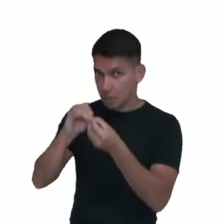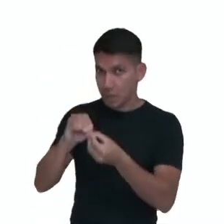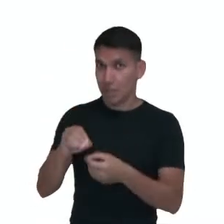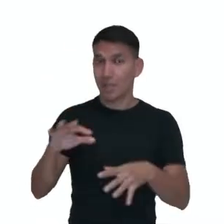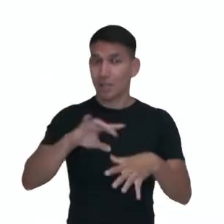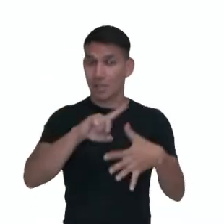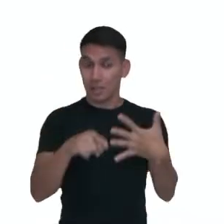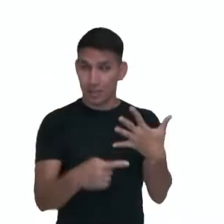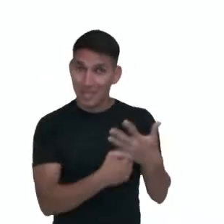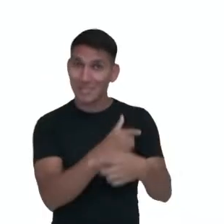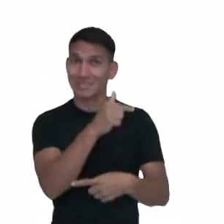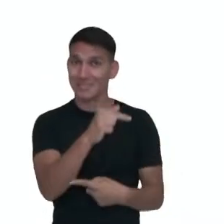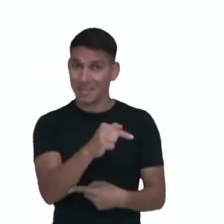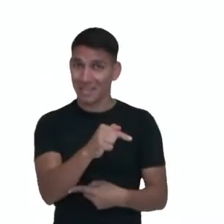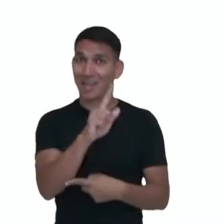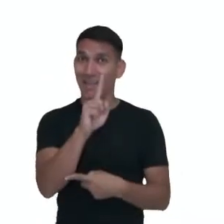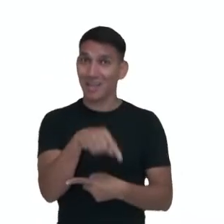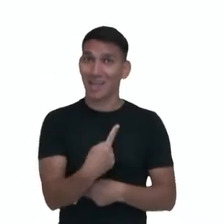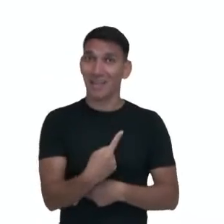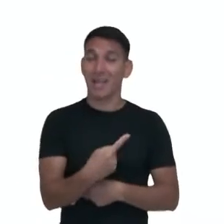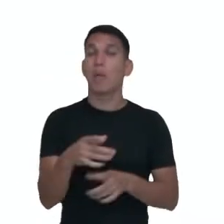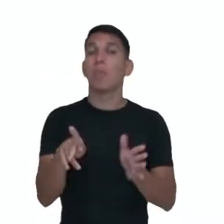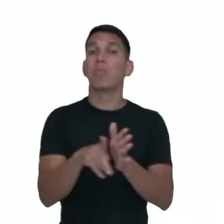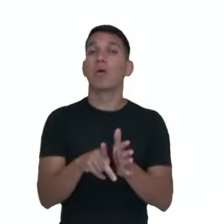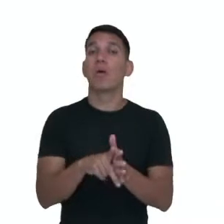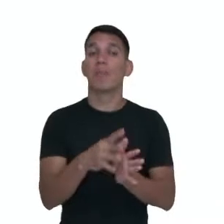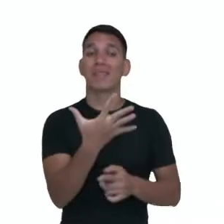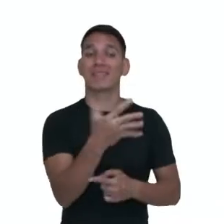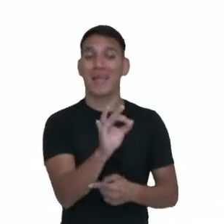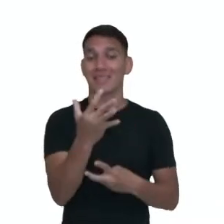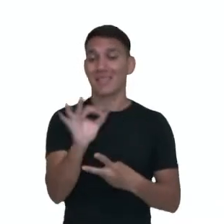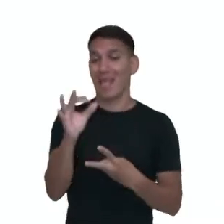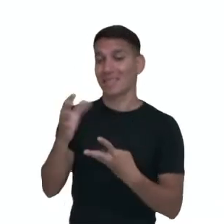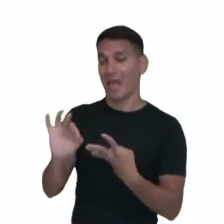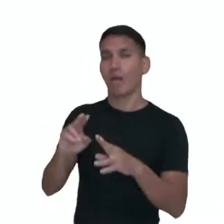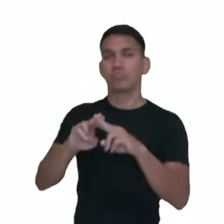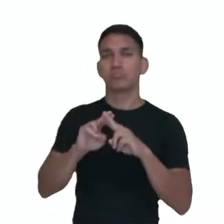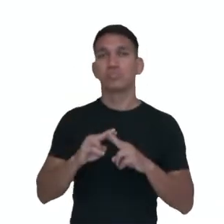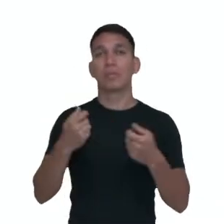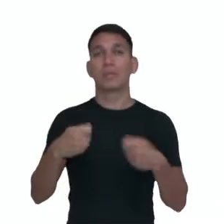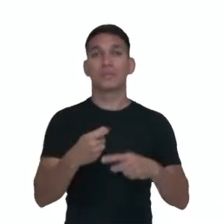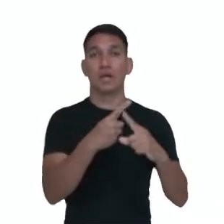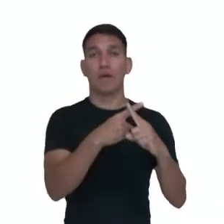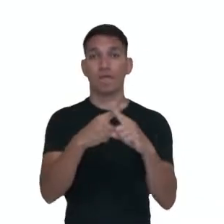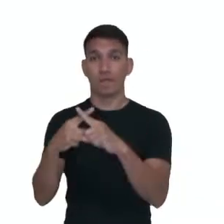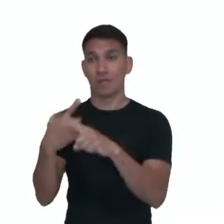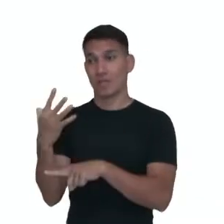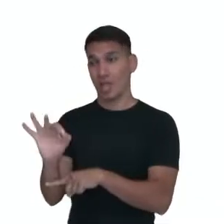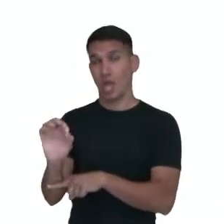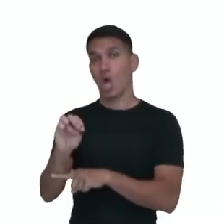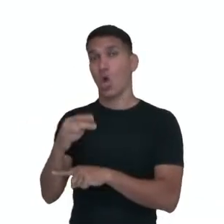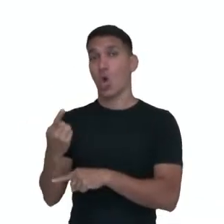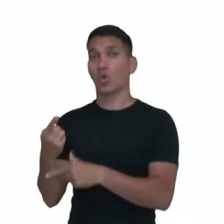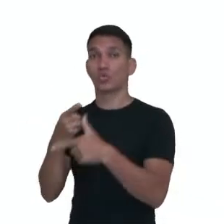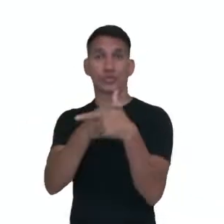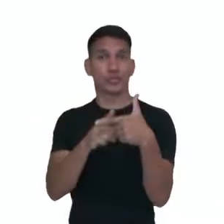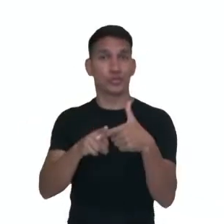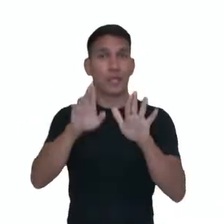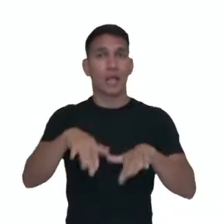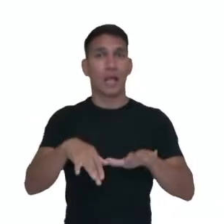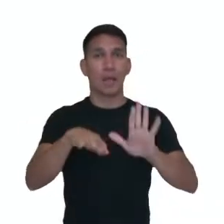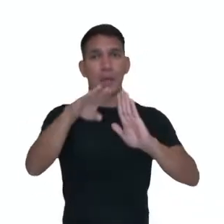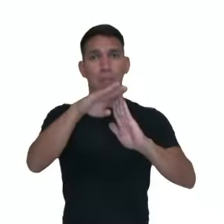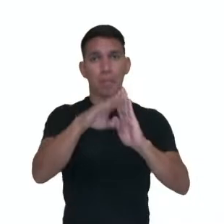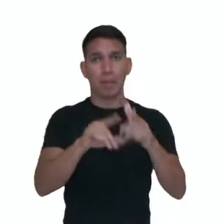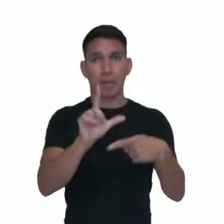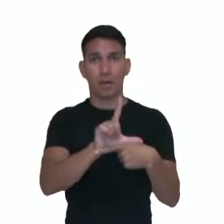são decimais, ou seja, para transformar uma na outra, é preciso multiplicar ou dividir por 10 conforme a escala. Então,